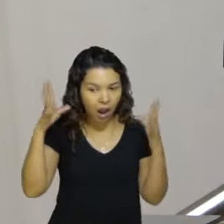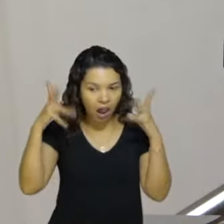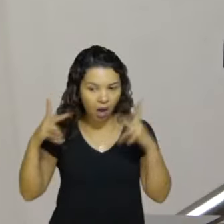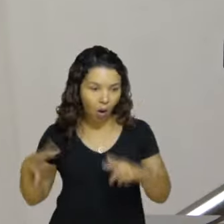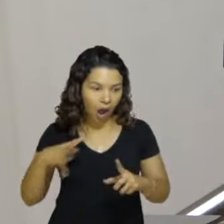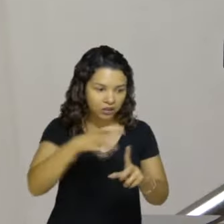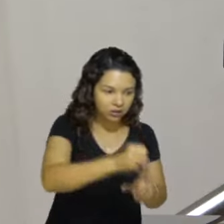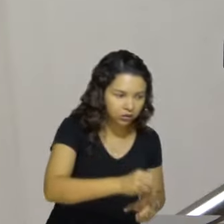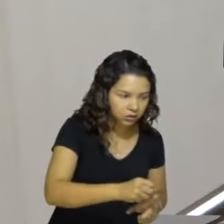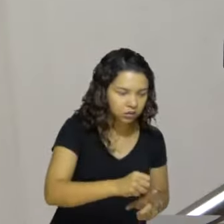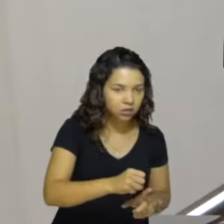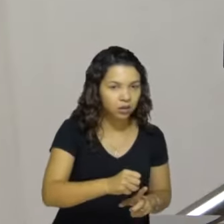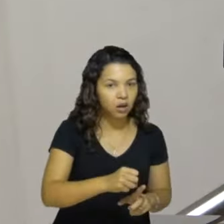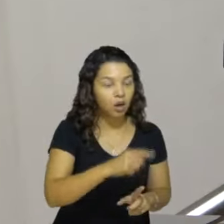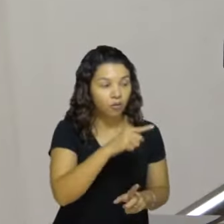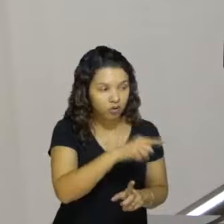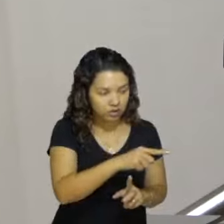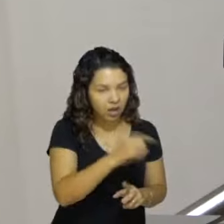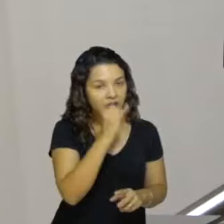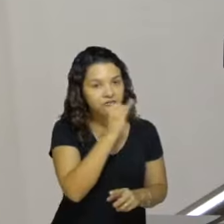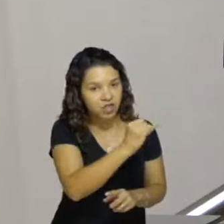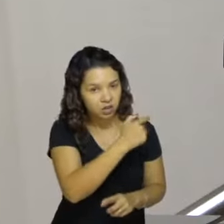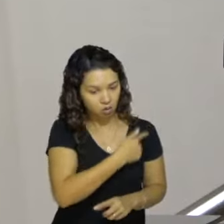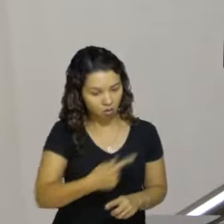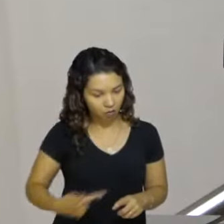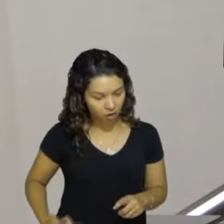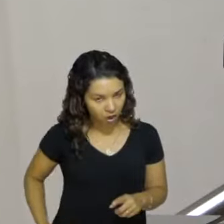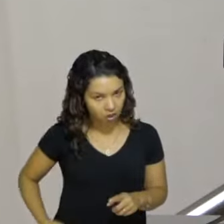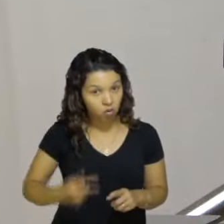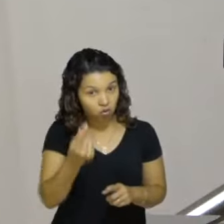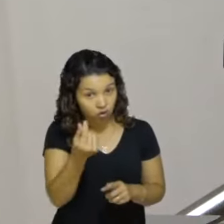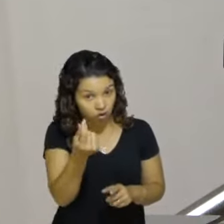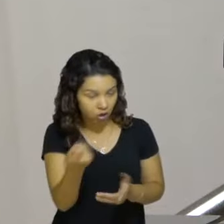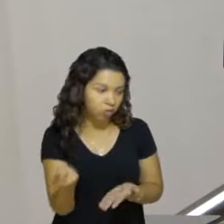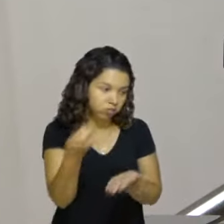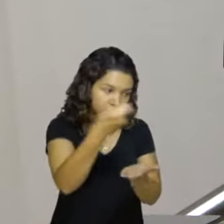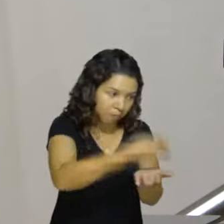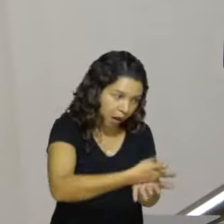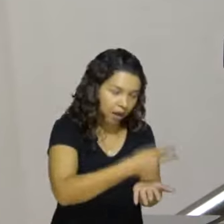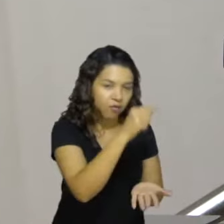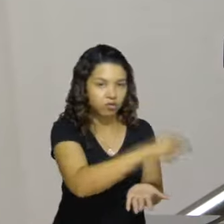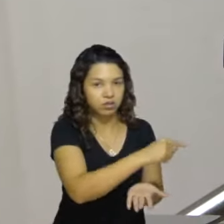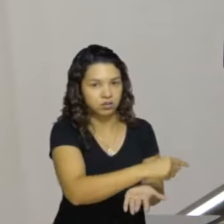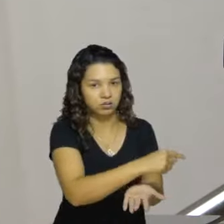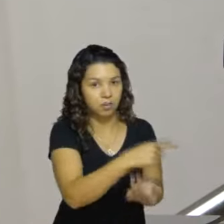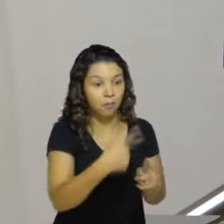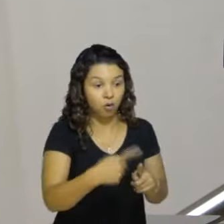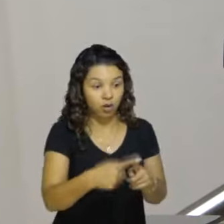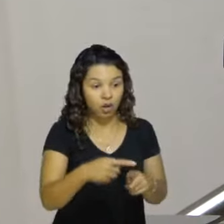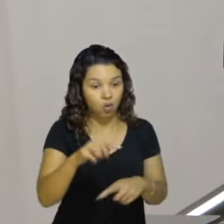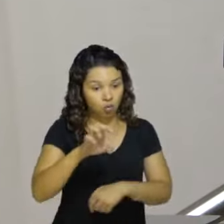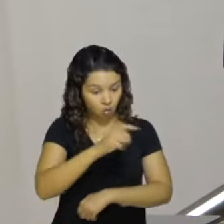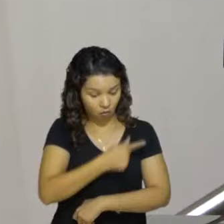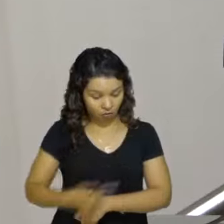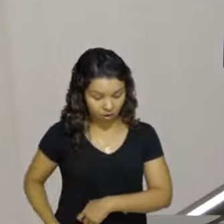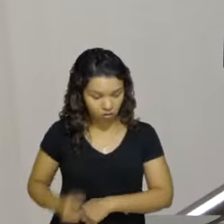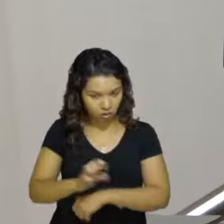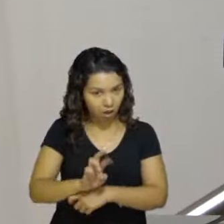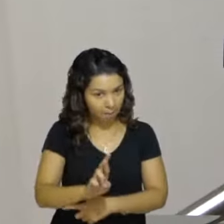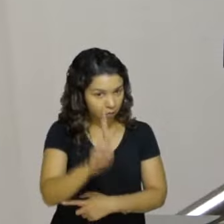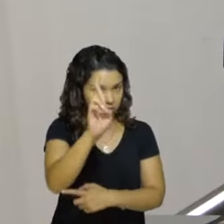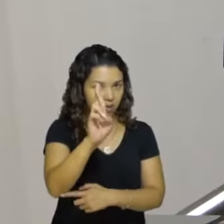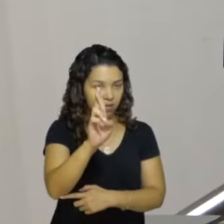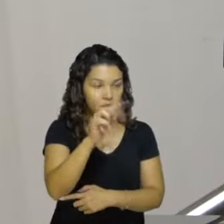ser ressarcido pelo abatimento do leão-baio, porque o Estado é responsável. O Estado não pode permitir que continuem